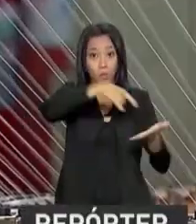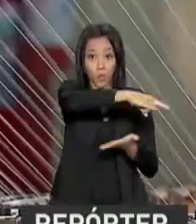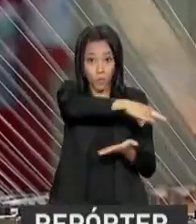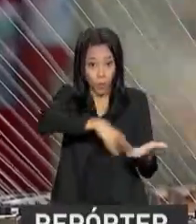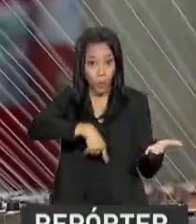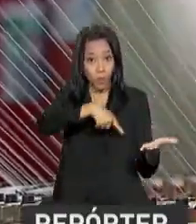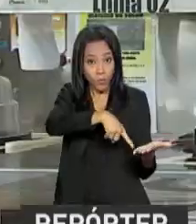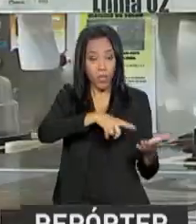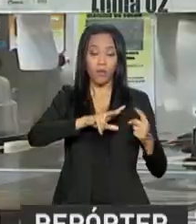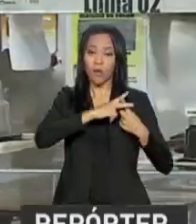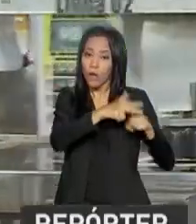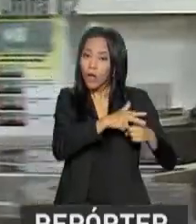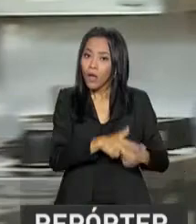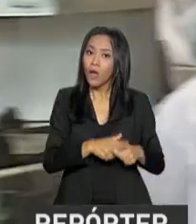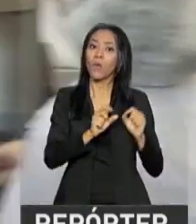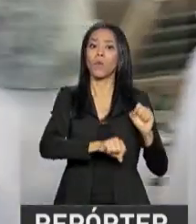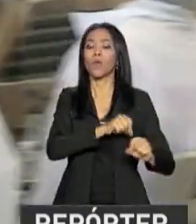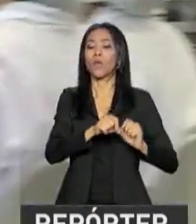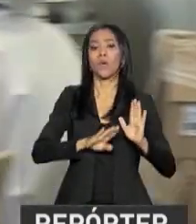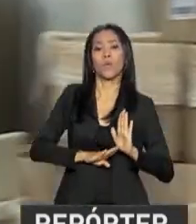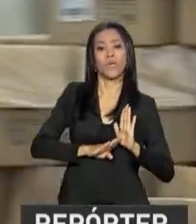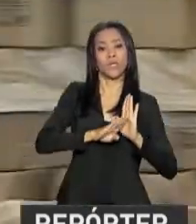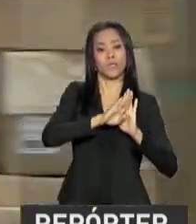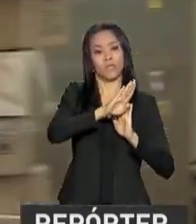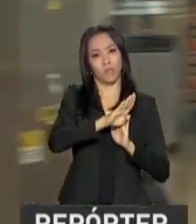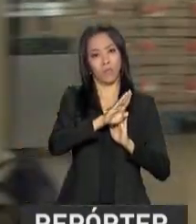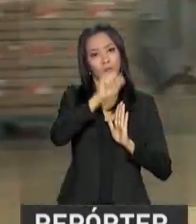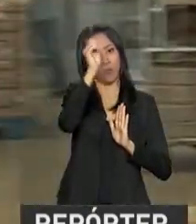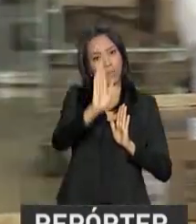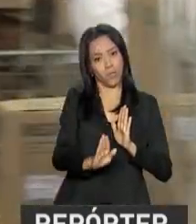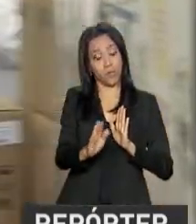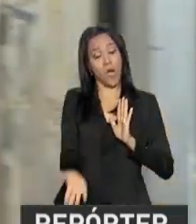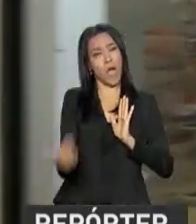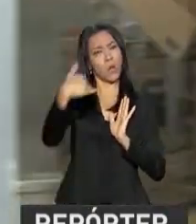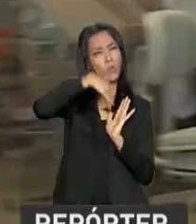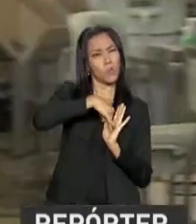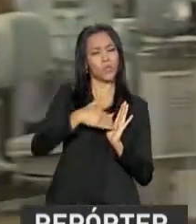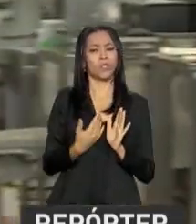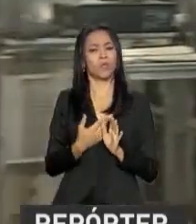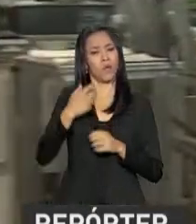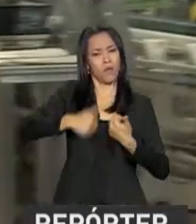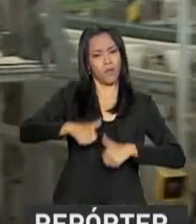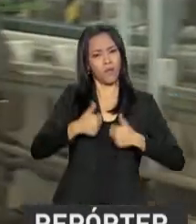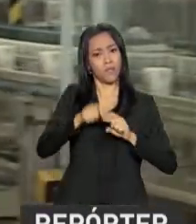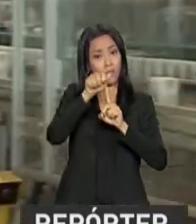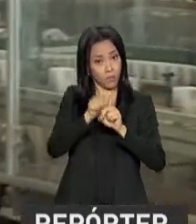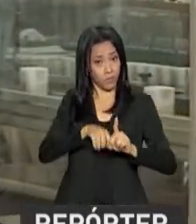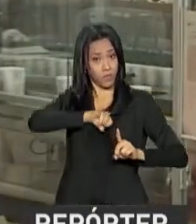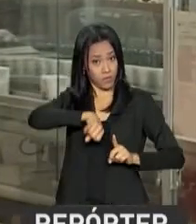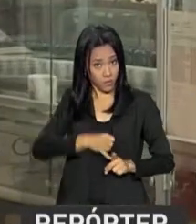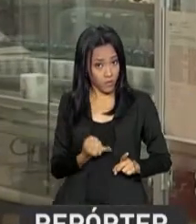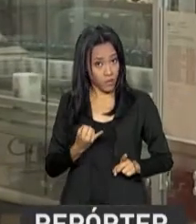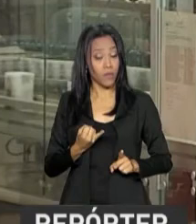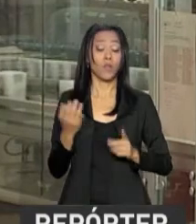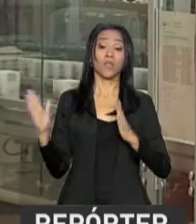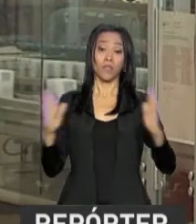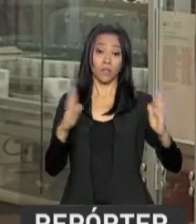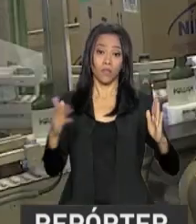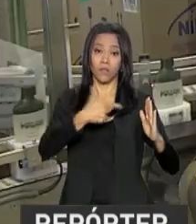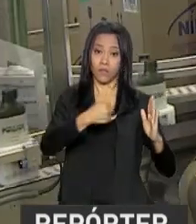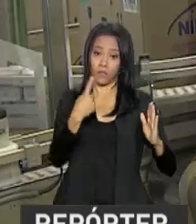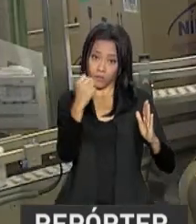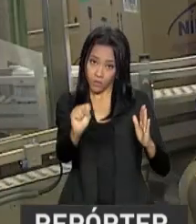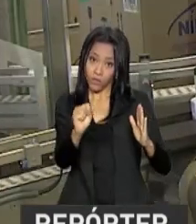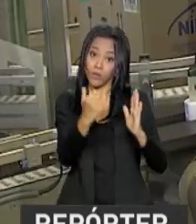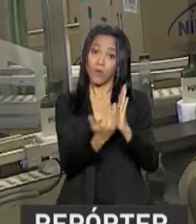de crescimento para o país em relação ao último prognóstico de janeiro para 2018 o fmi espera